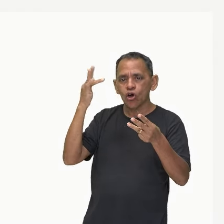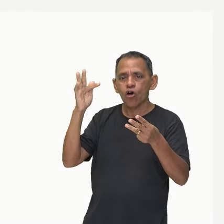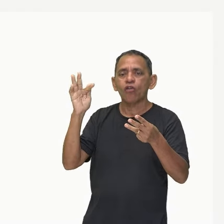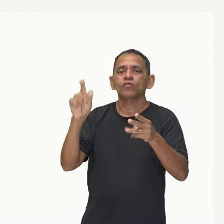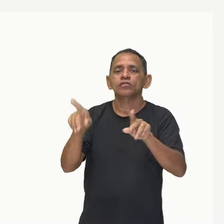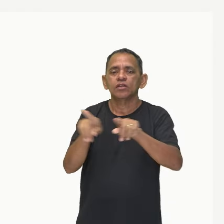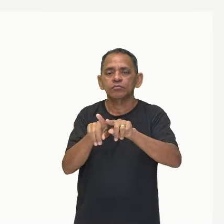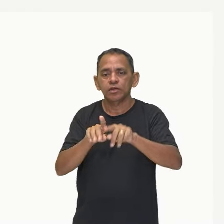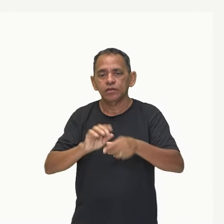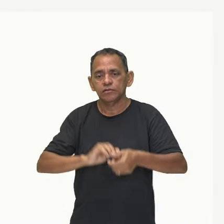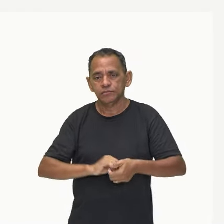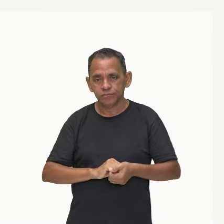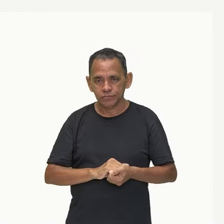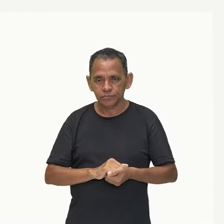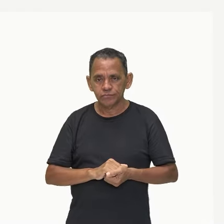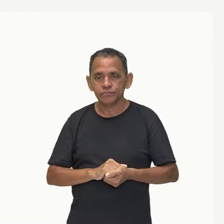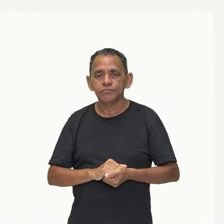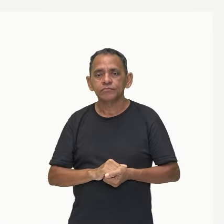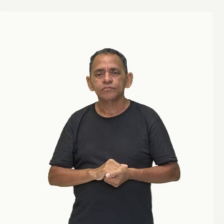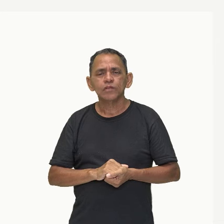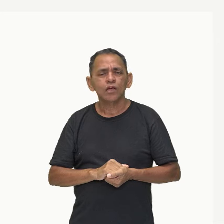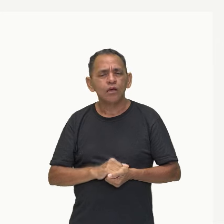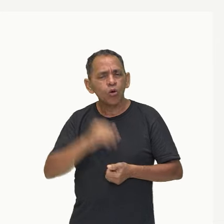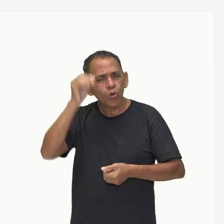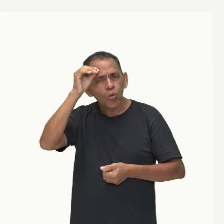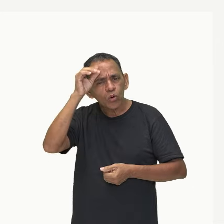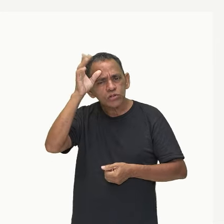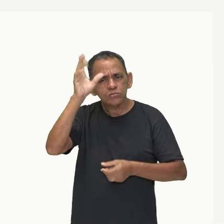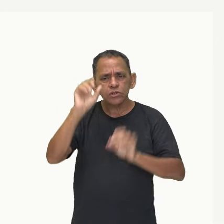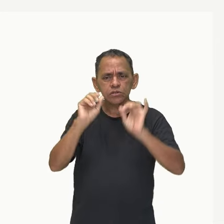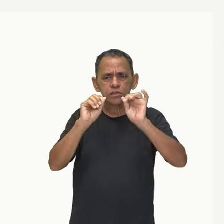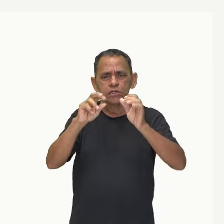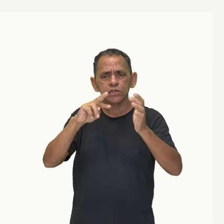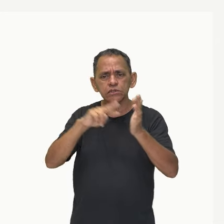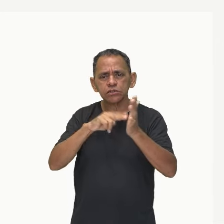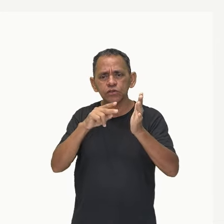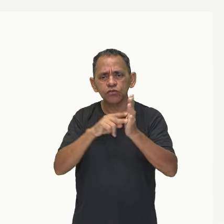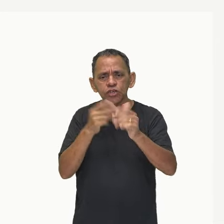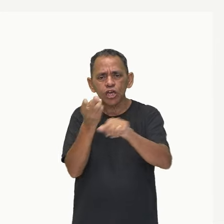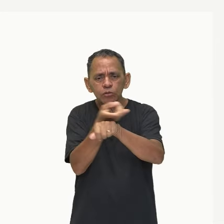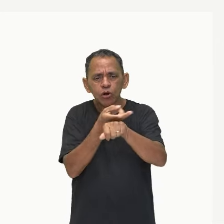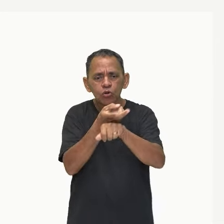conhecimento filosófico? É aquele conhecimento que busca